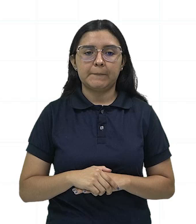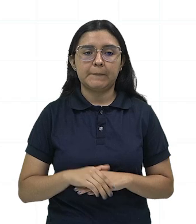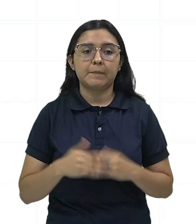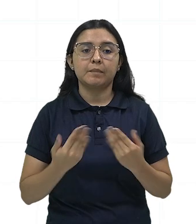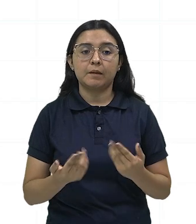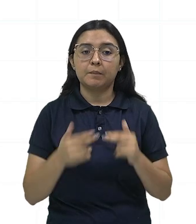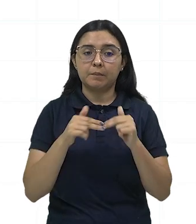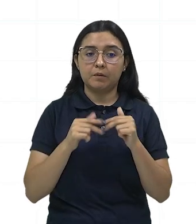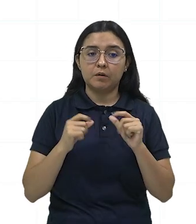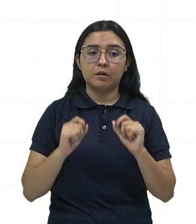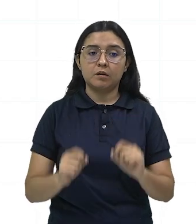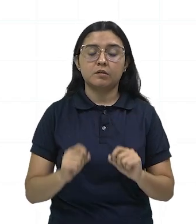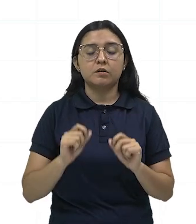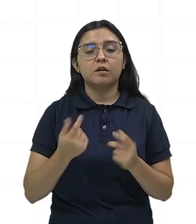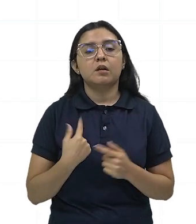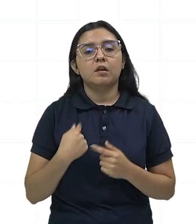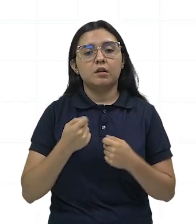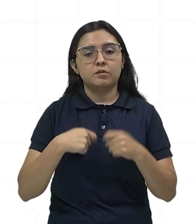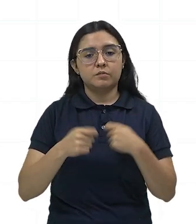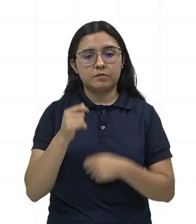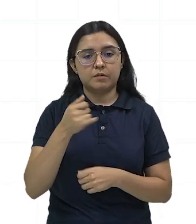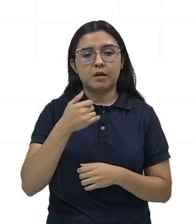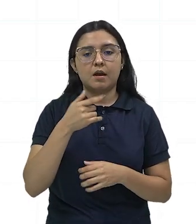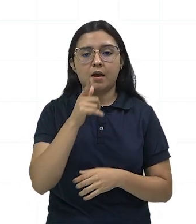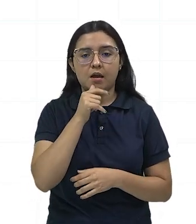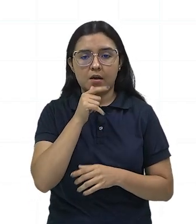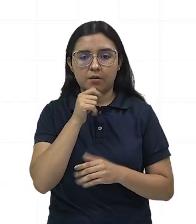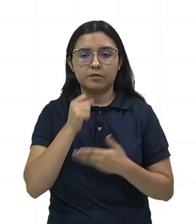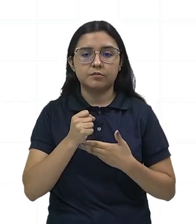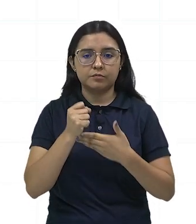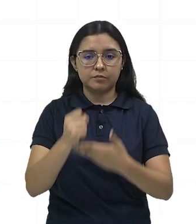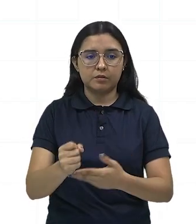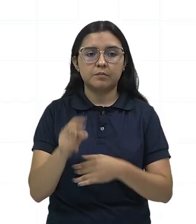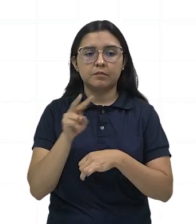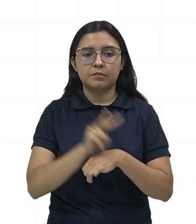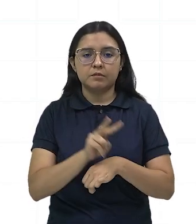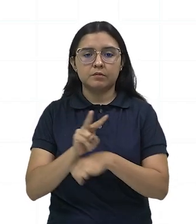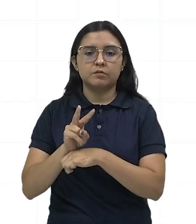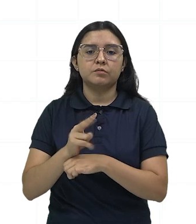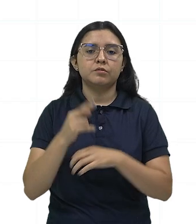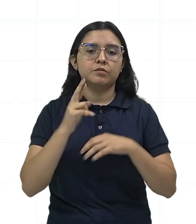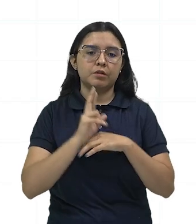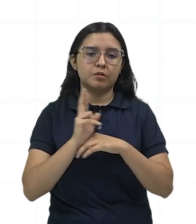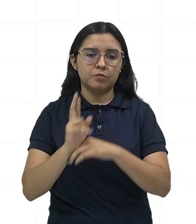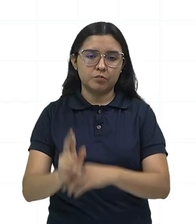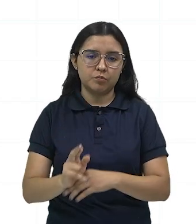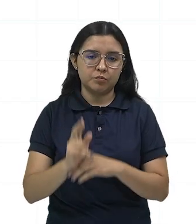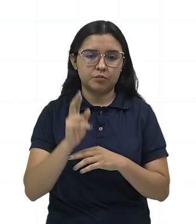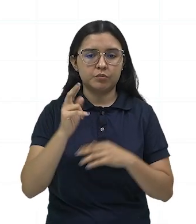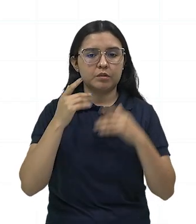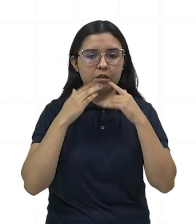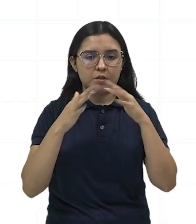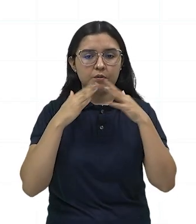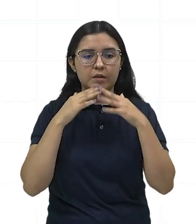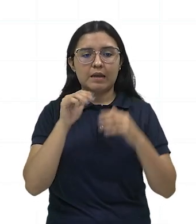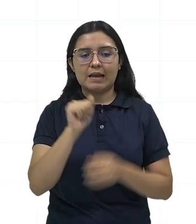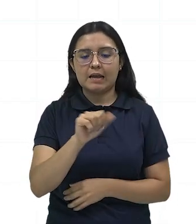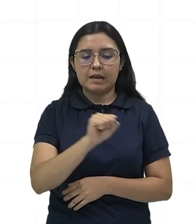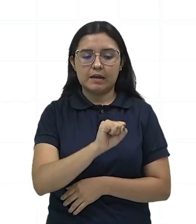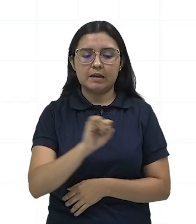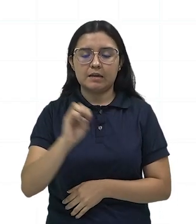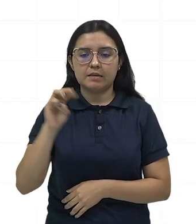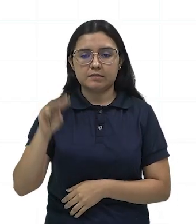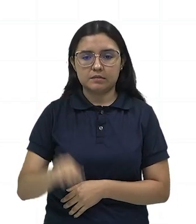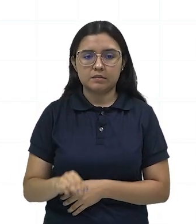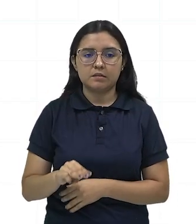Por economizarmos água, contribuímos para a preservação dos recursos naturais. Assim, olha só a consequência de